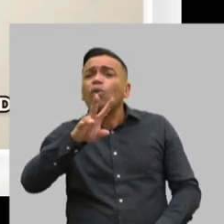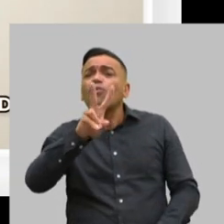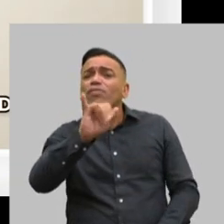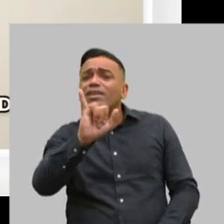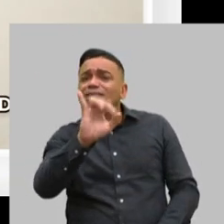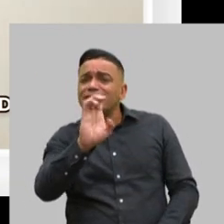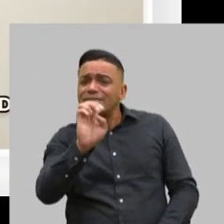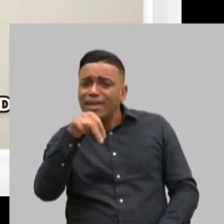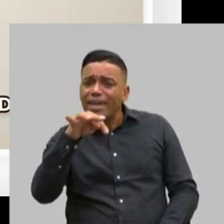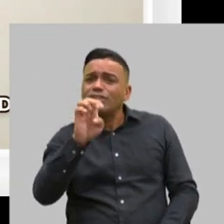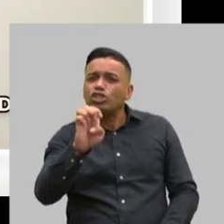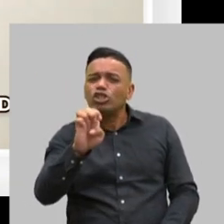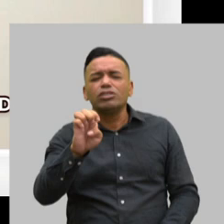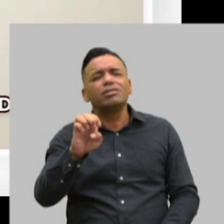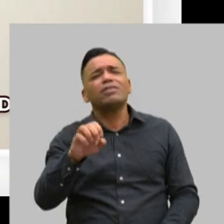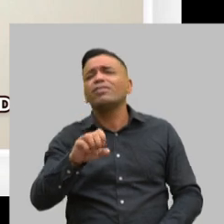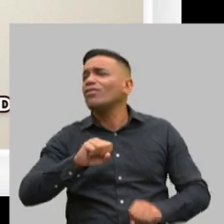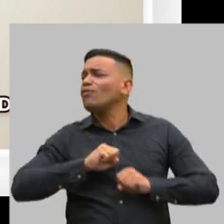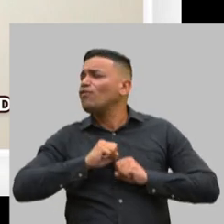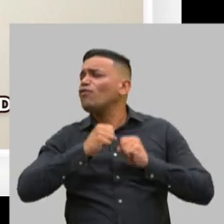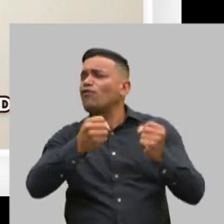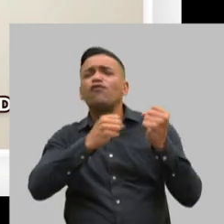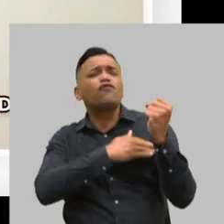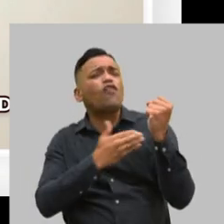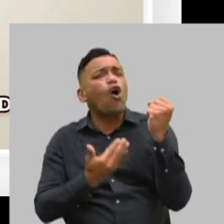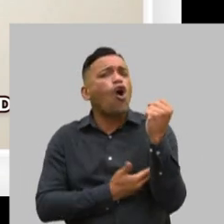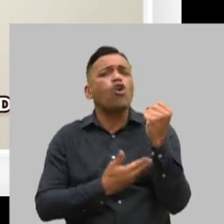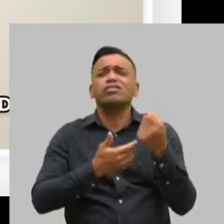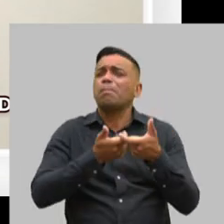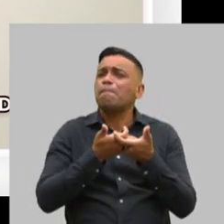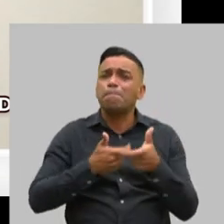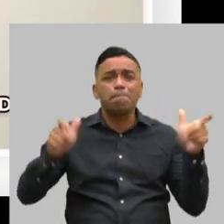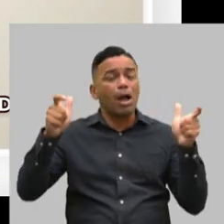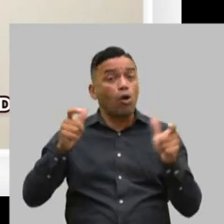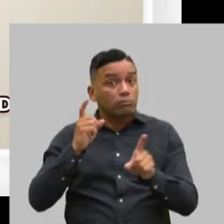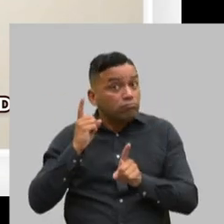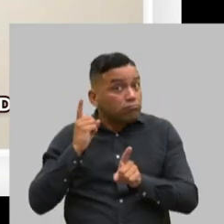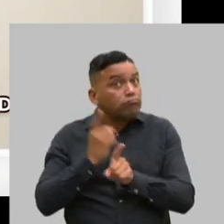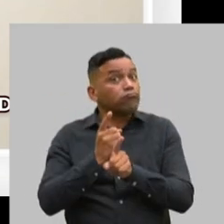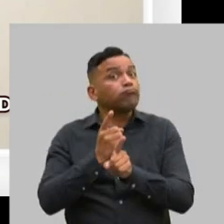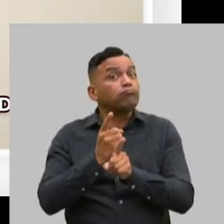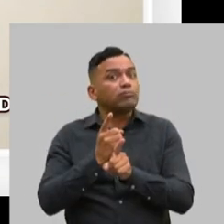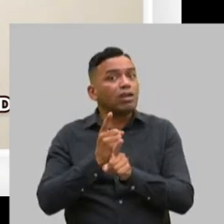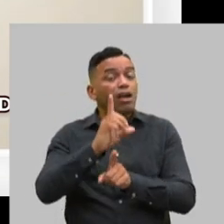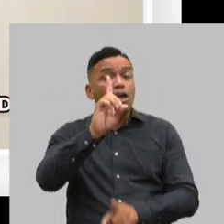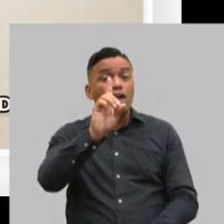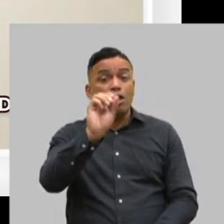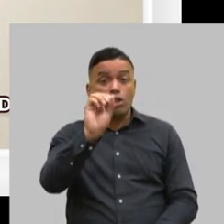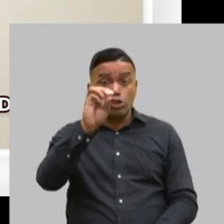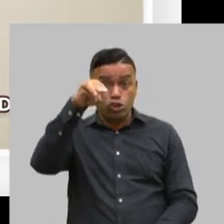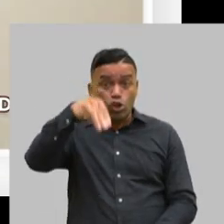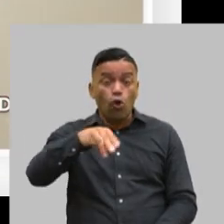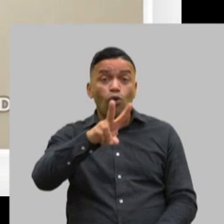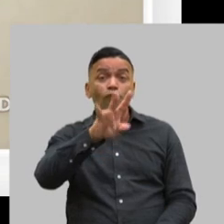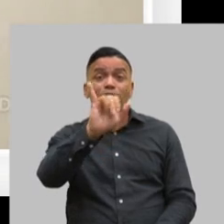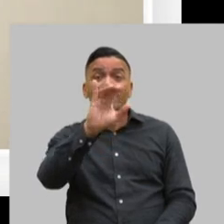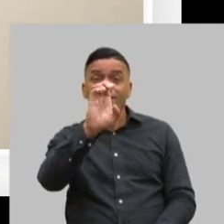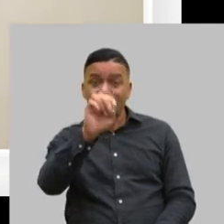das maiores forças que eu tive, né? Sempre que a gente encontra, Dom Vicente está lá, com um sorriso